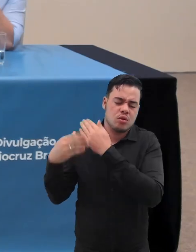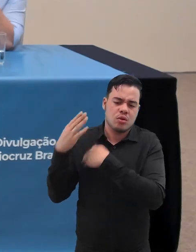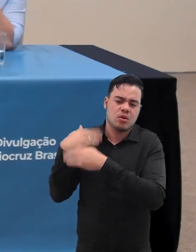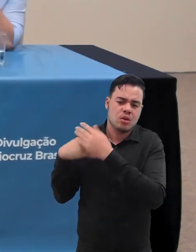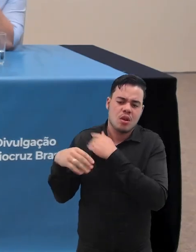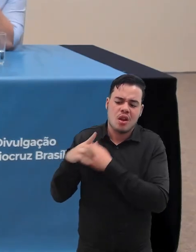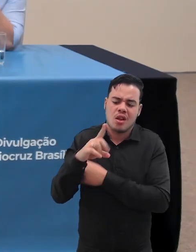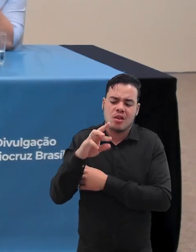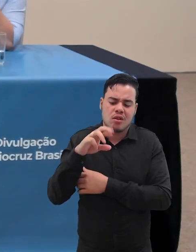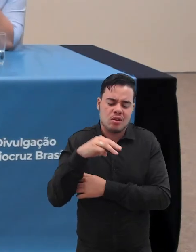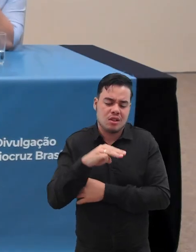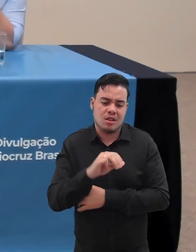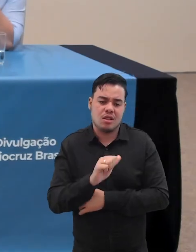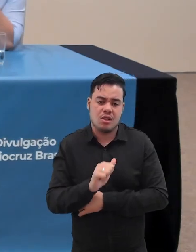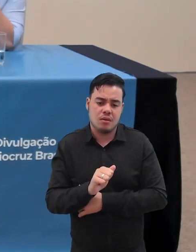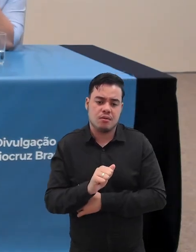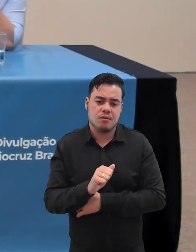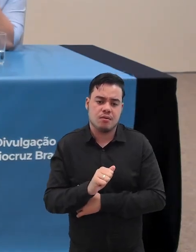o drama da...